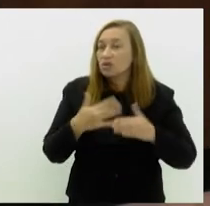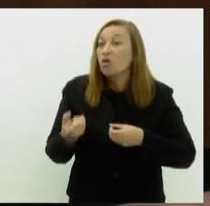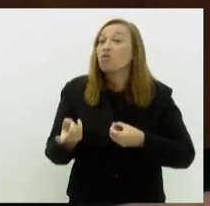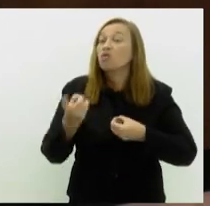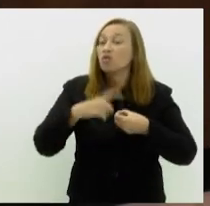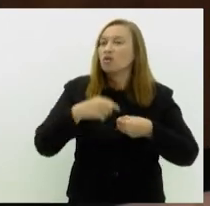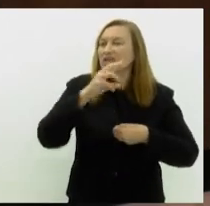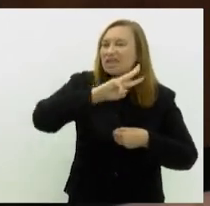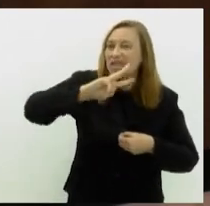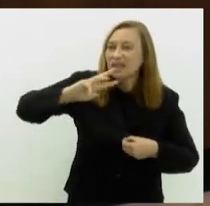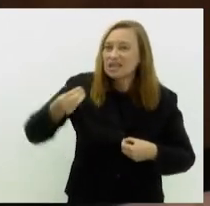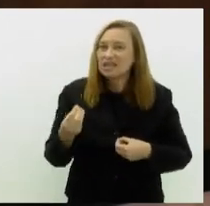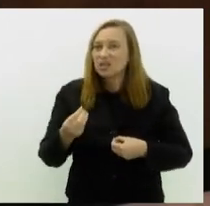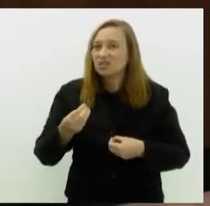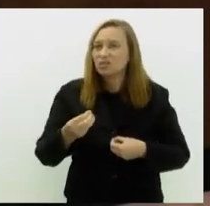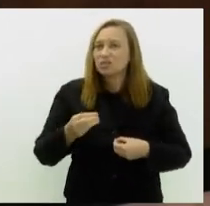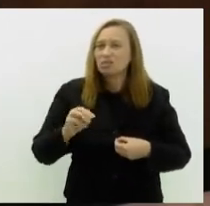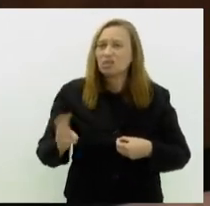300 milhões